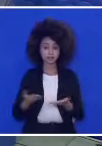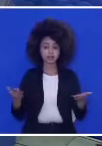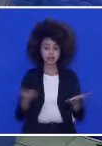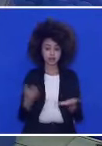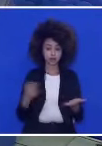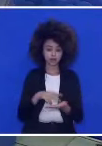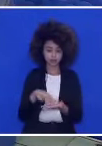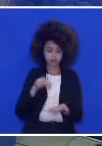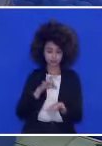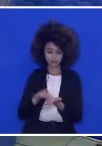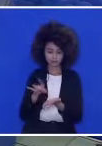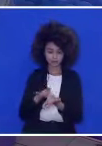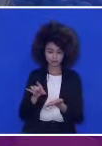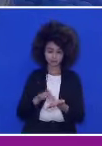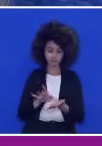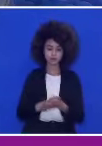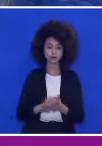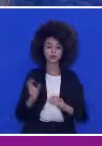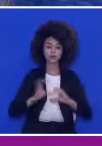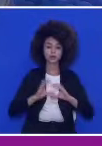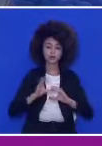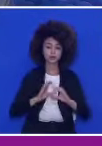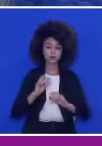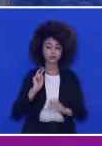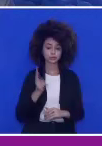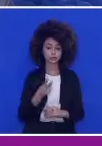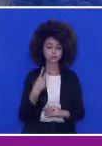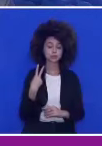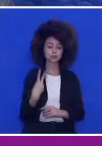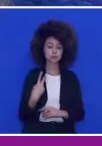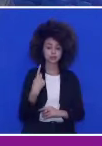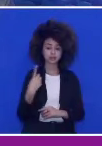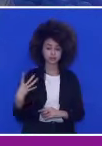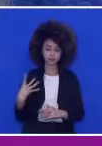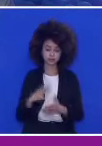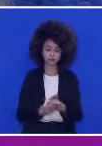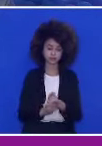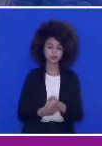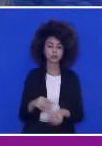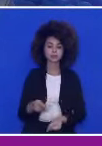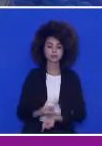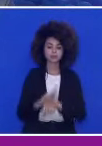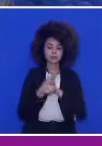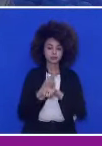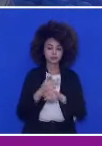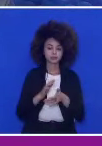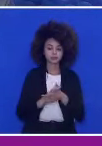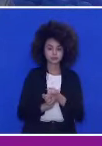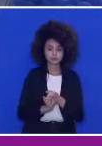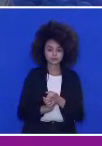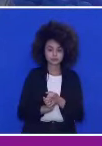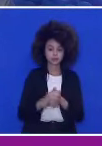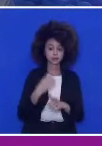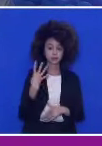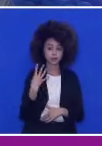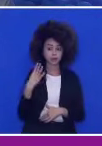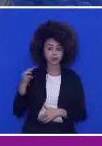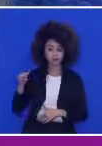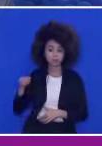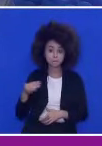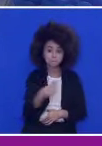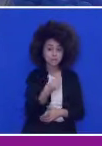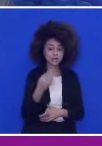Começando agora o sorteio da Loto Fácil, concurso 2214, com o prêmio estimado em